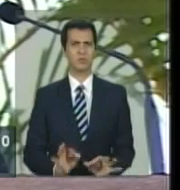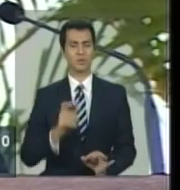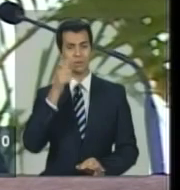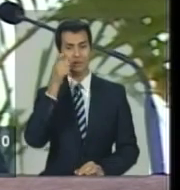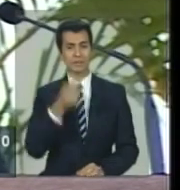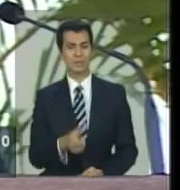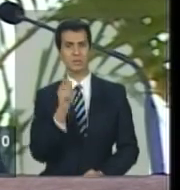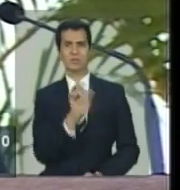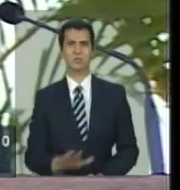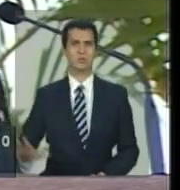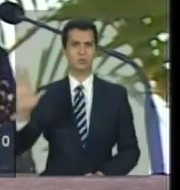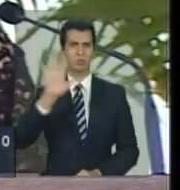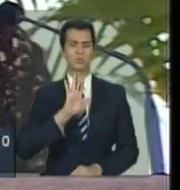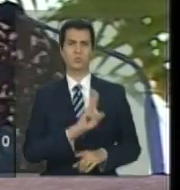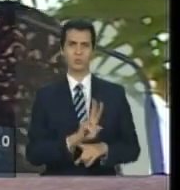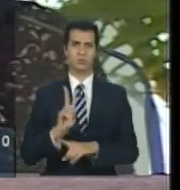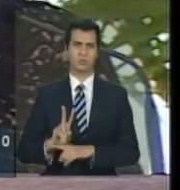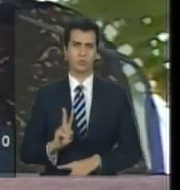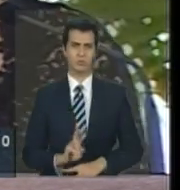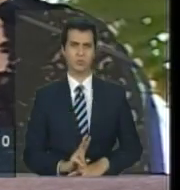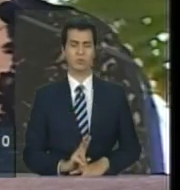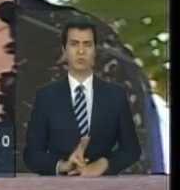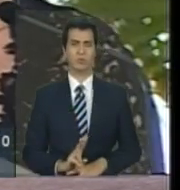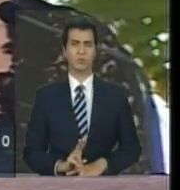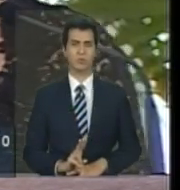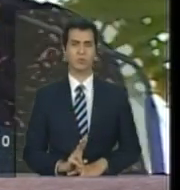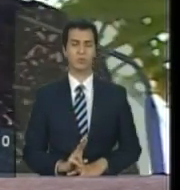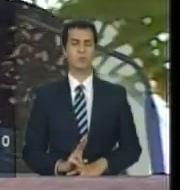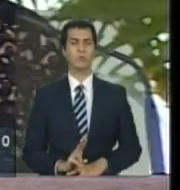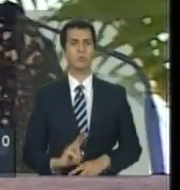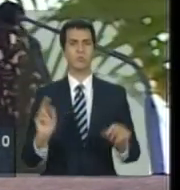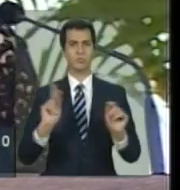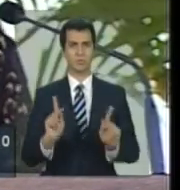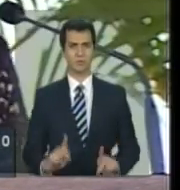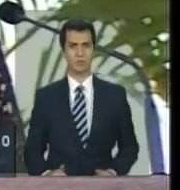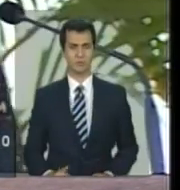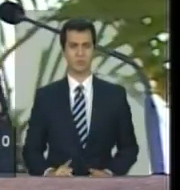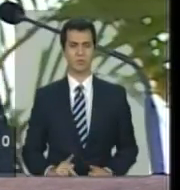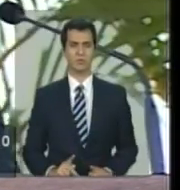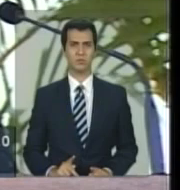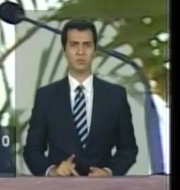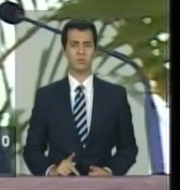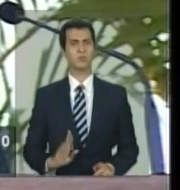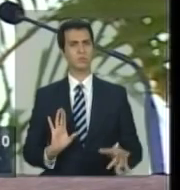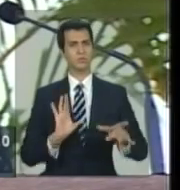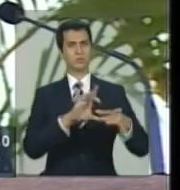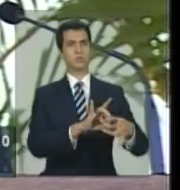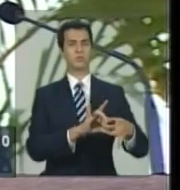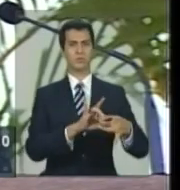interesse nacional, em operações de manutenção da paz sob a égide das Nações Unidas.